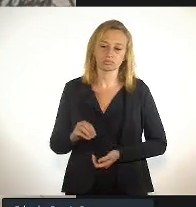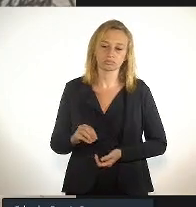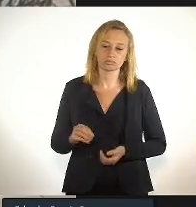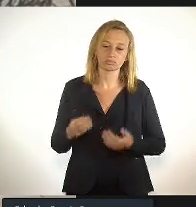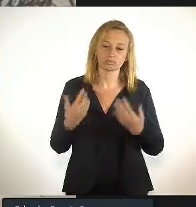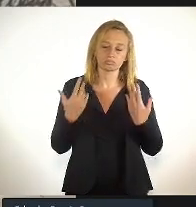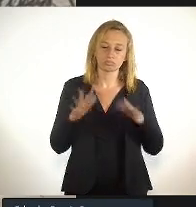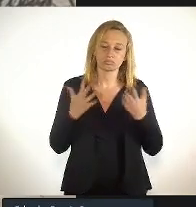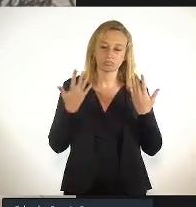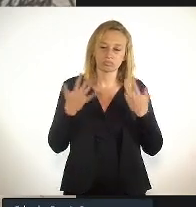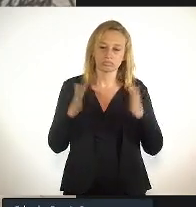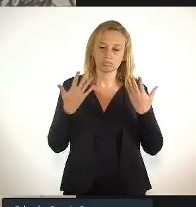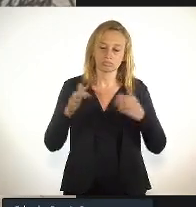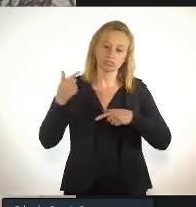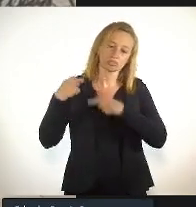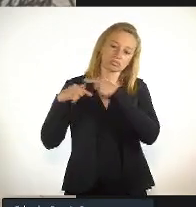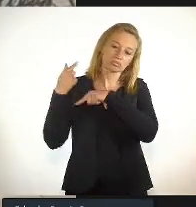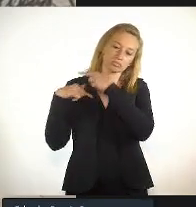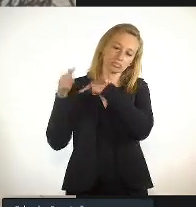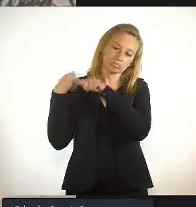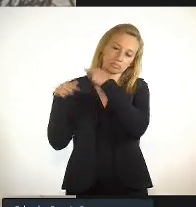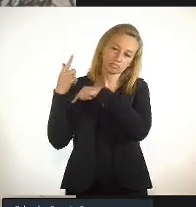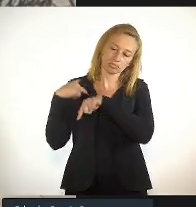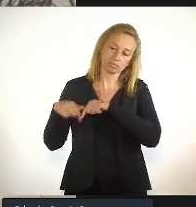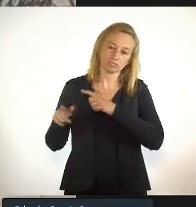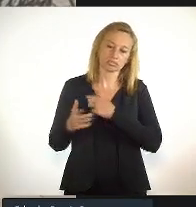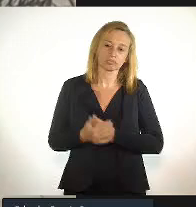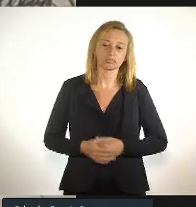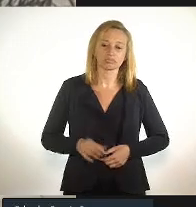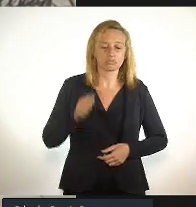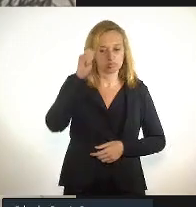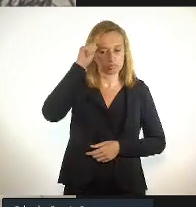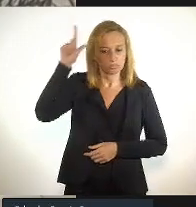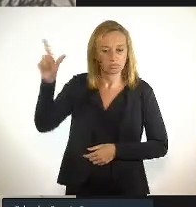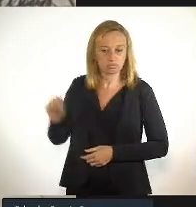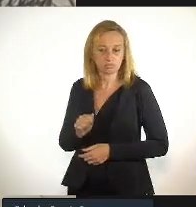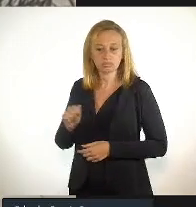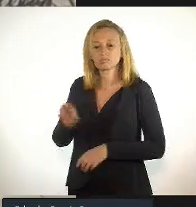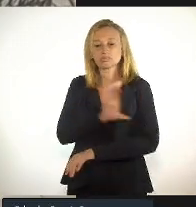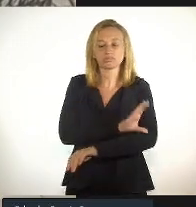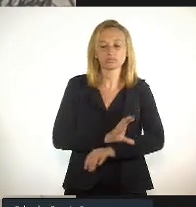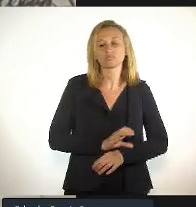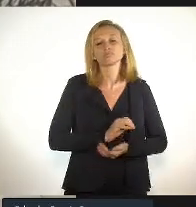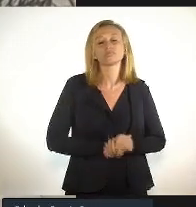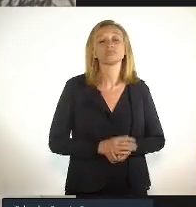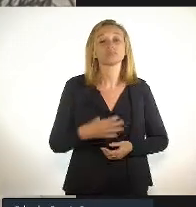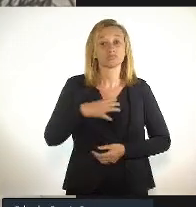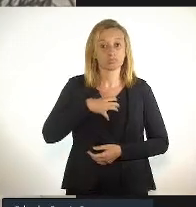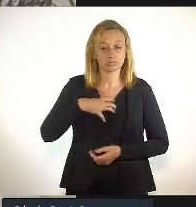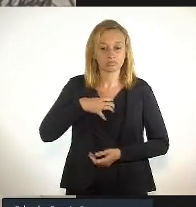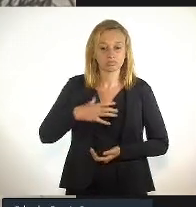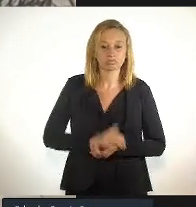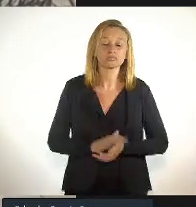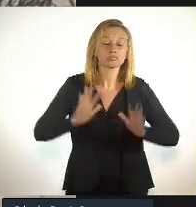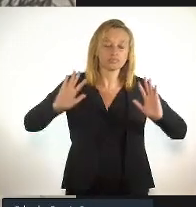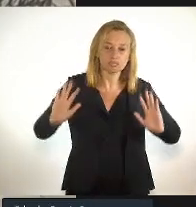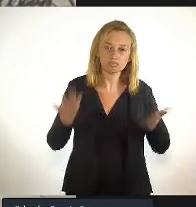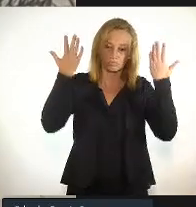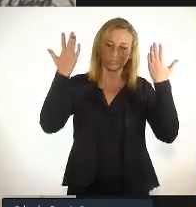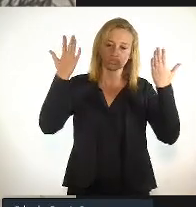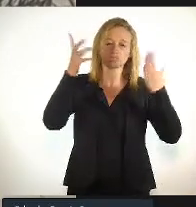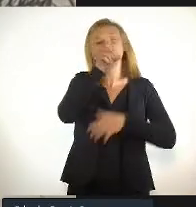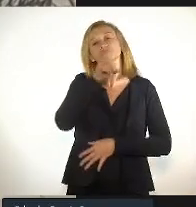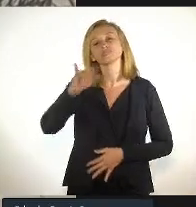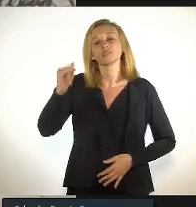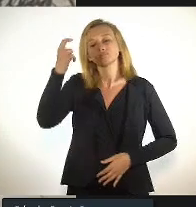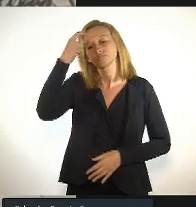nossa ancestralidade de matriz africana. Então, nesse sentido, viva o